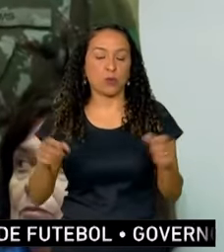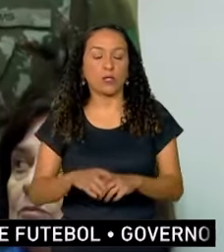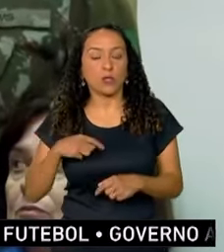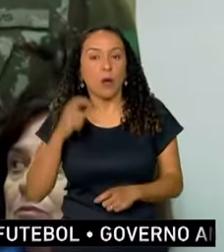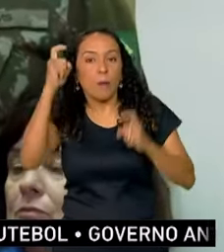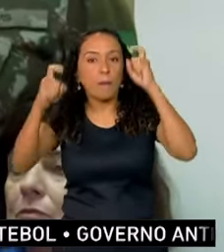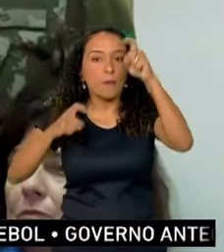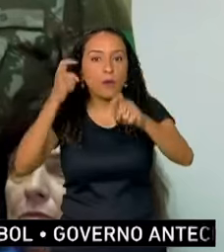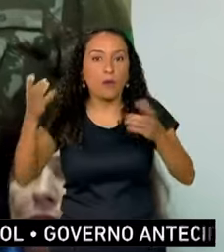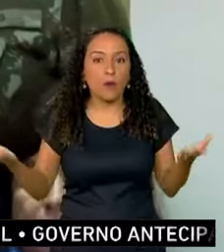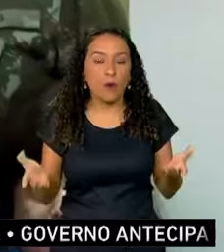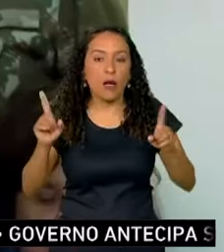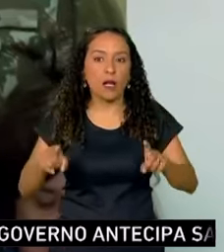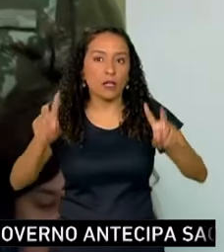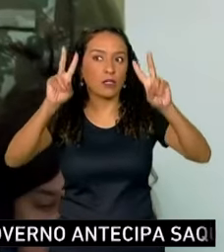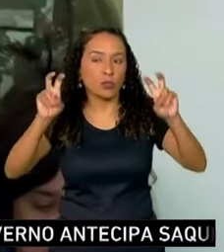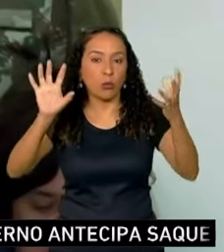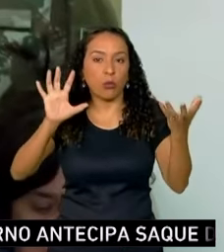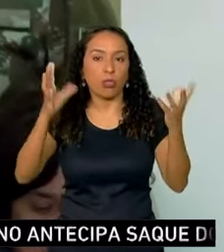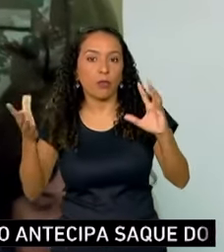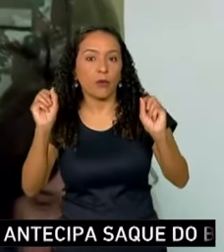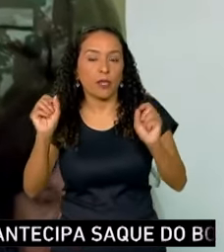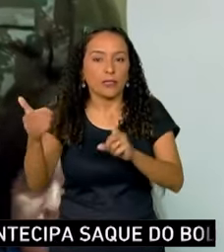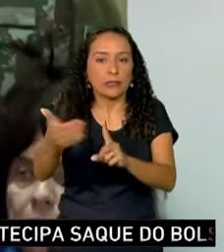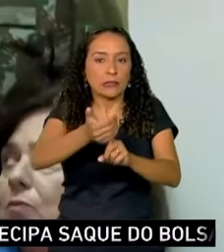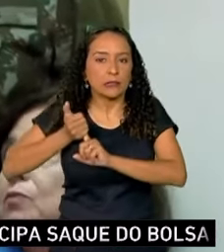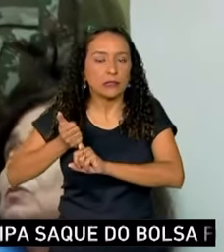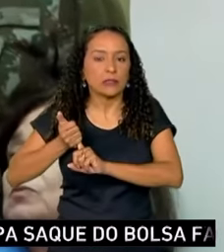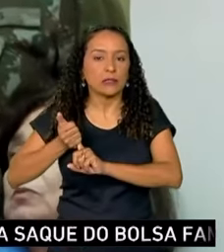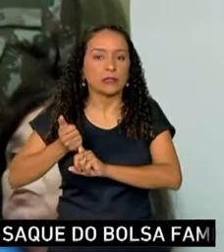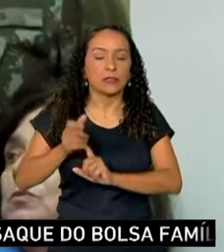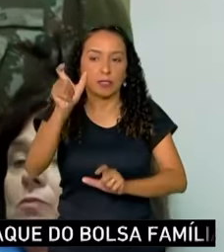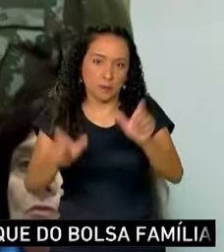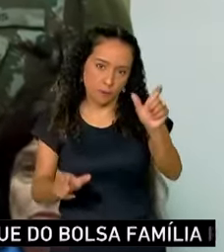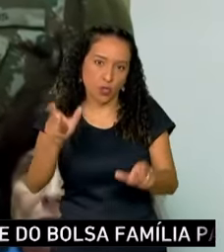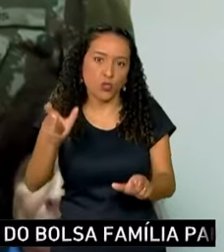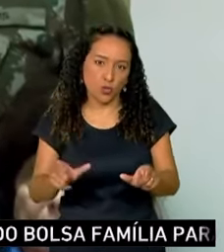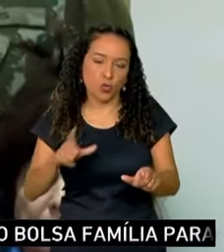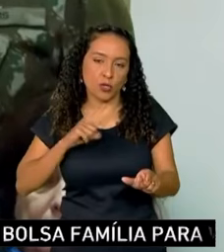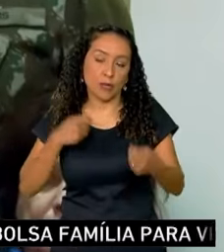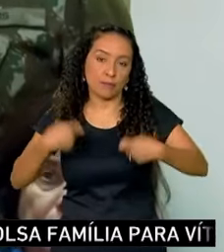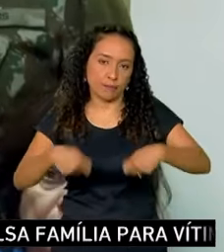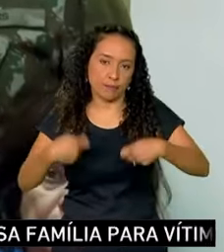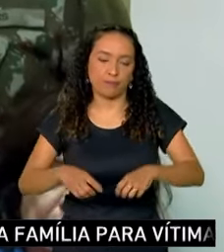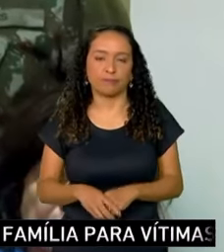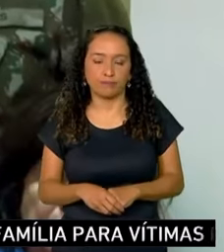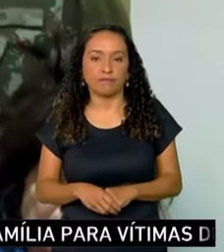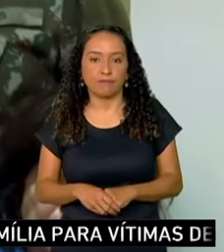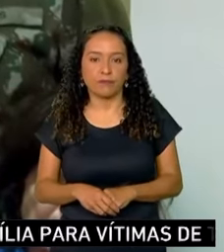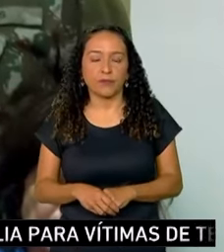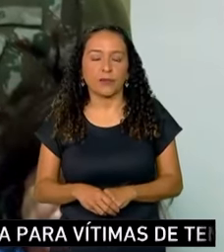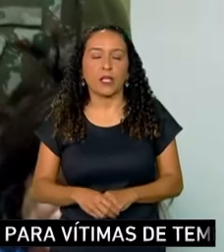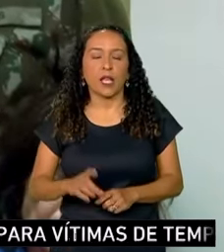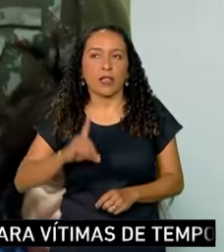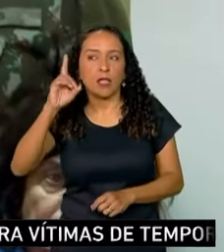nossa preocupação agora em relação à meteorologia é o resgate das pessoas que estão precisando. Graças a